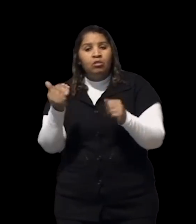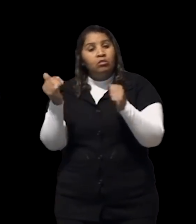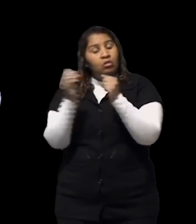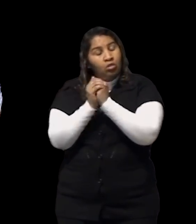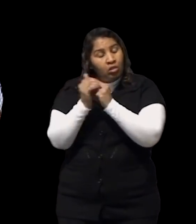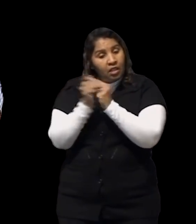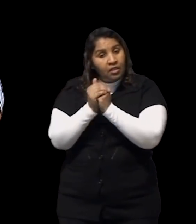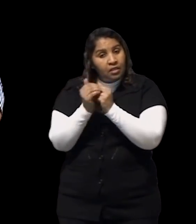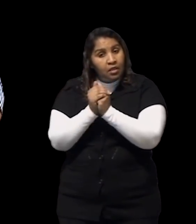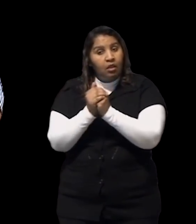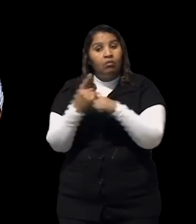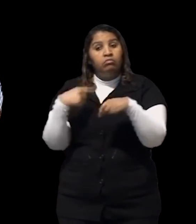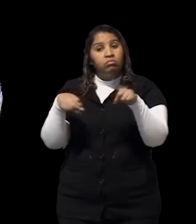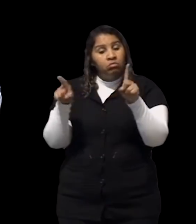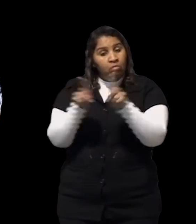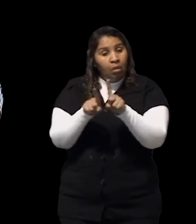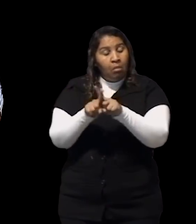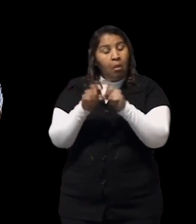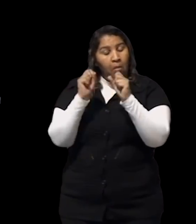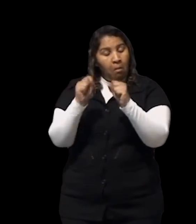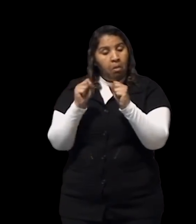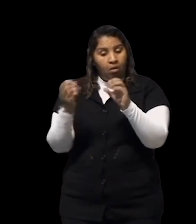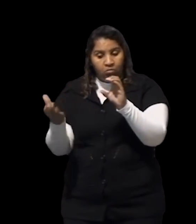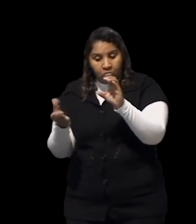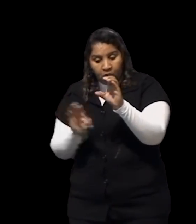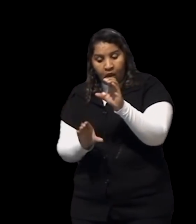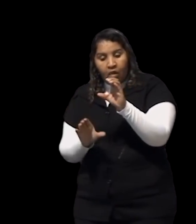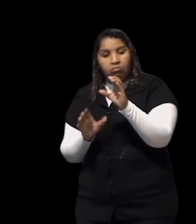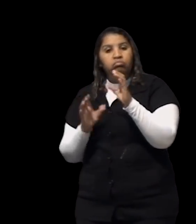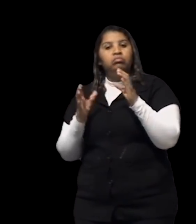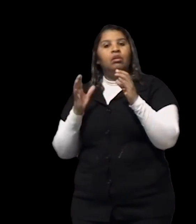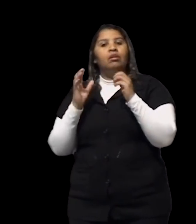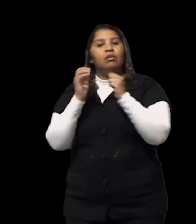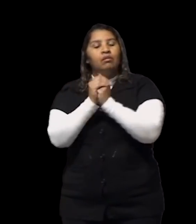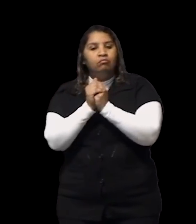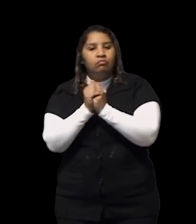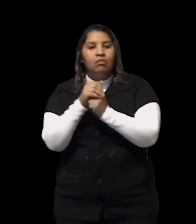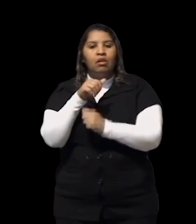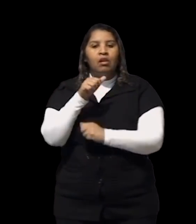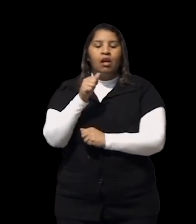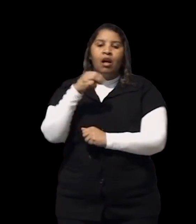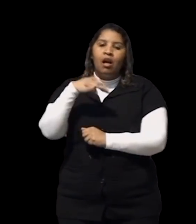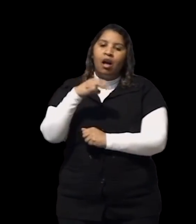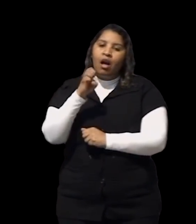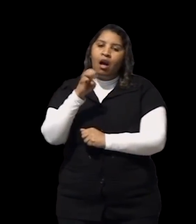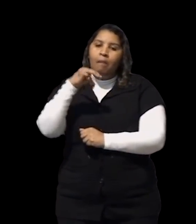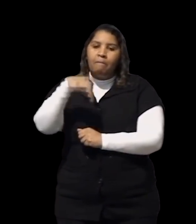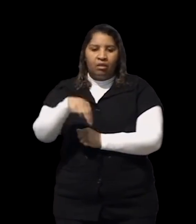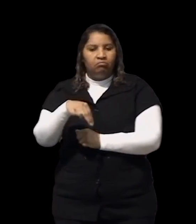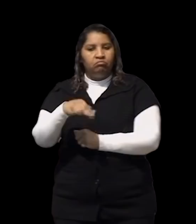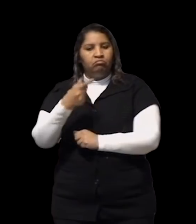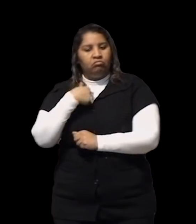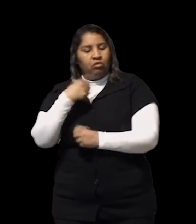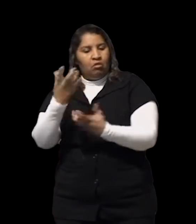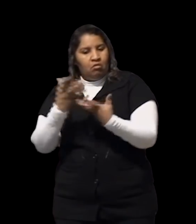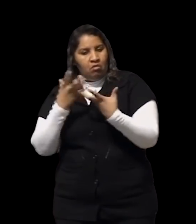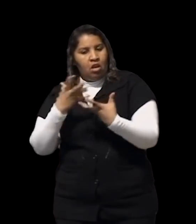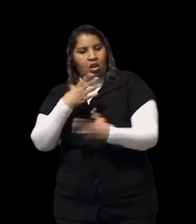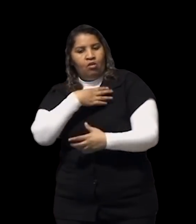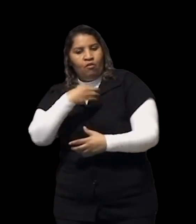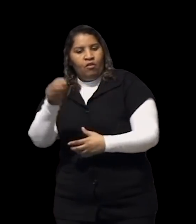coloque também aí uma palavra amém e eu quero ser filho de Deus